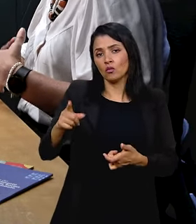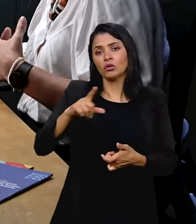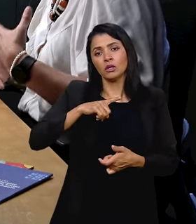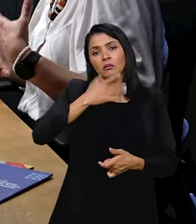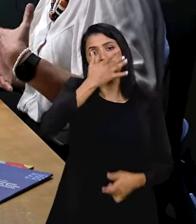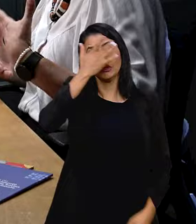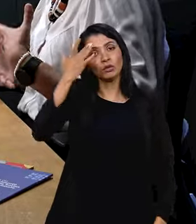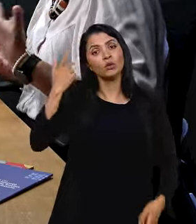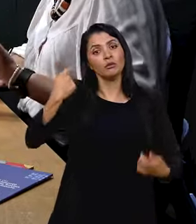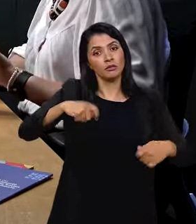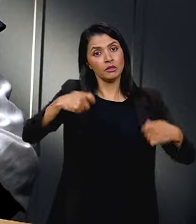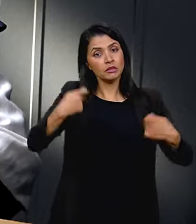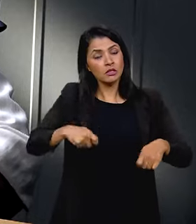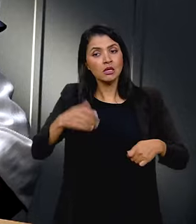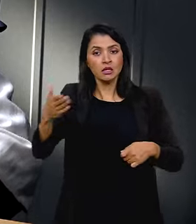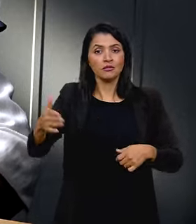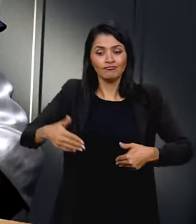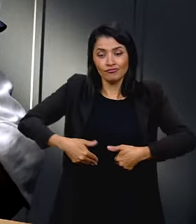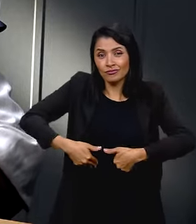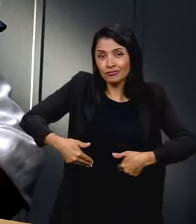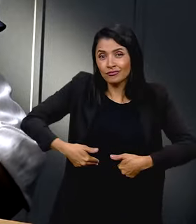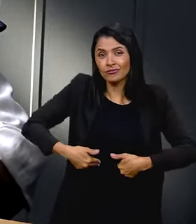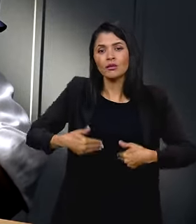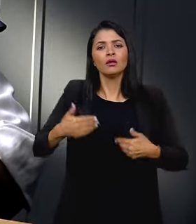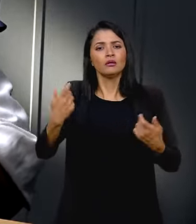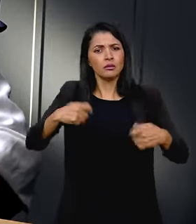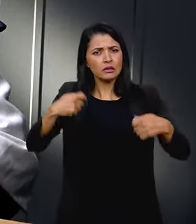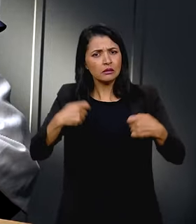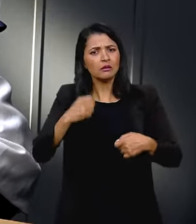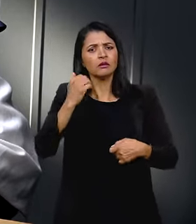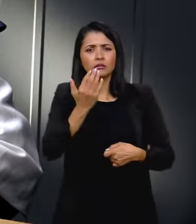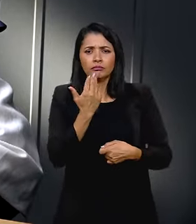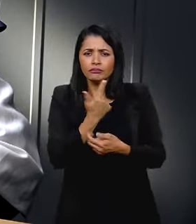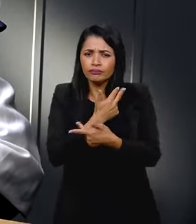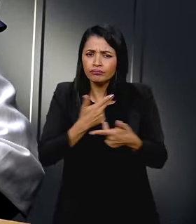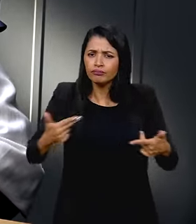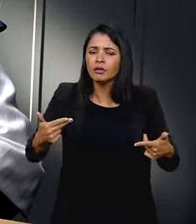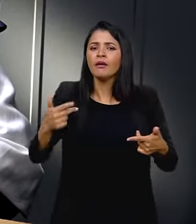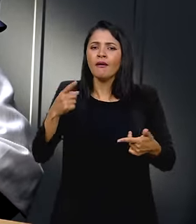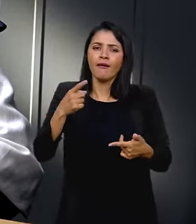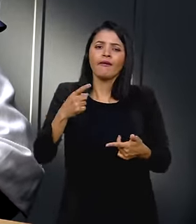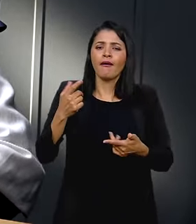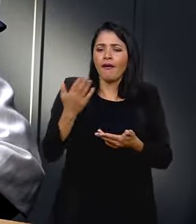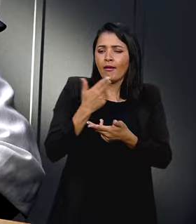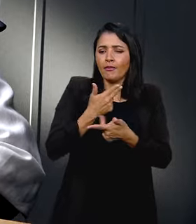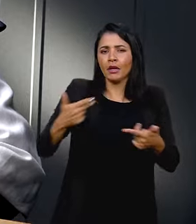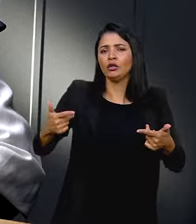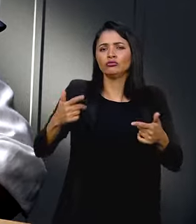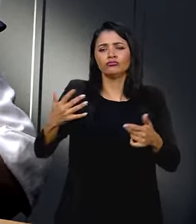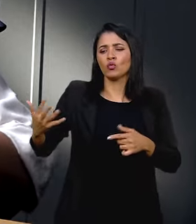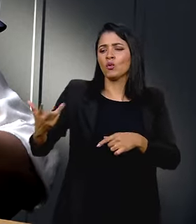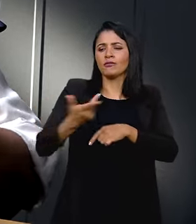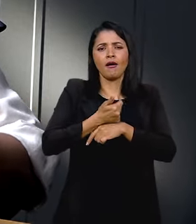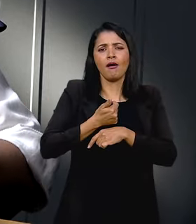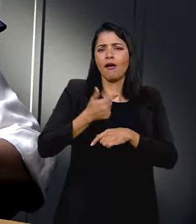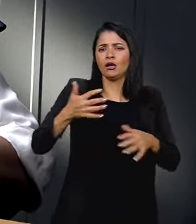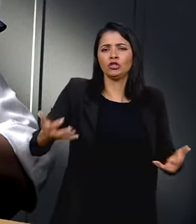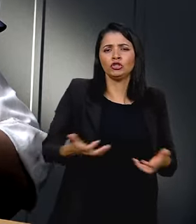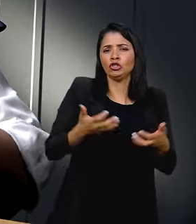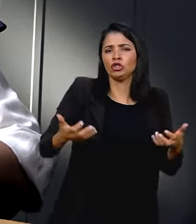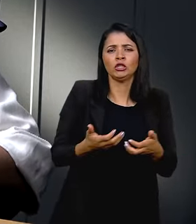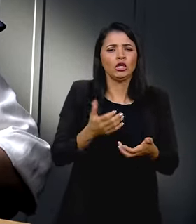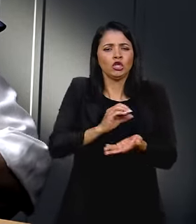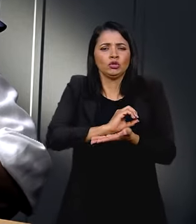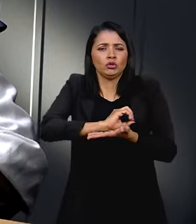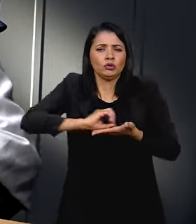onde existem pessoas que estão precisando tão passando fome estão precisando desses alimentos e são alimentos de qualidade né são alimentos frescos